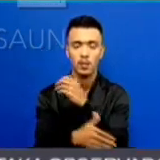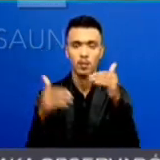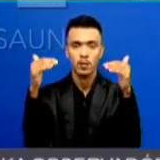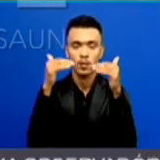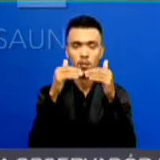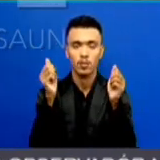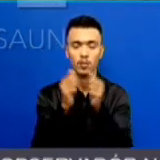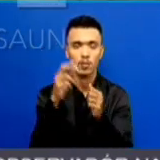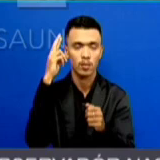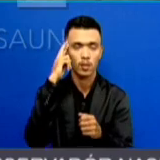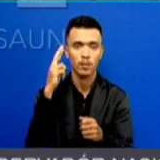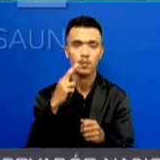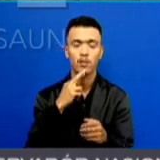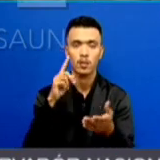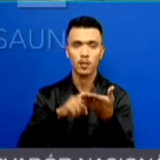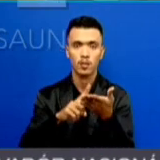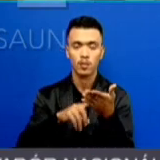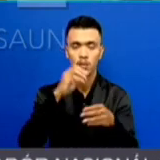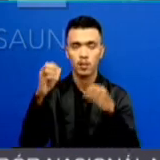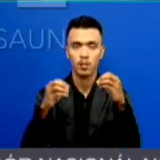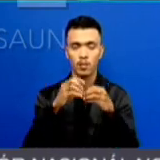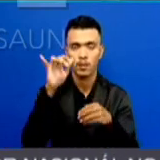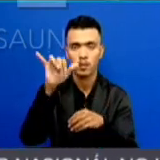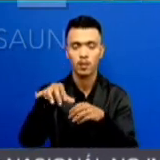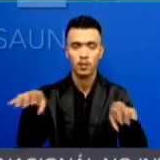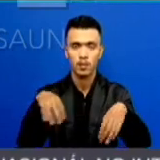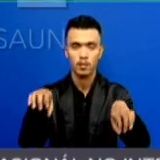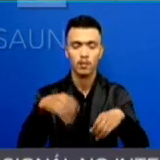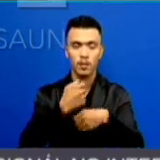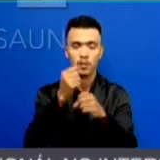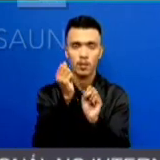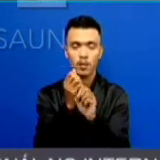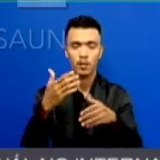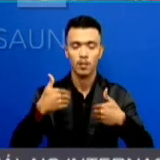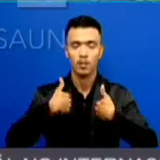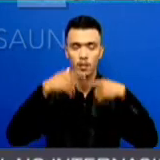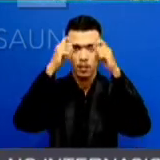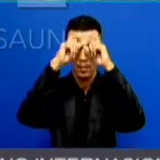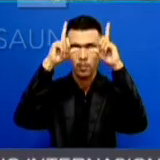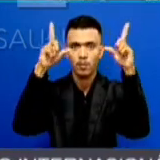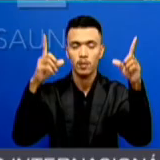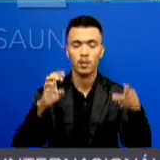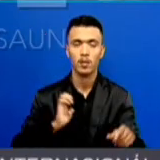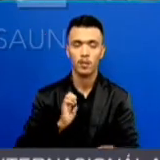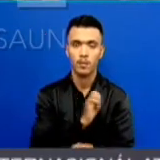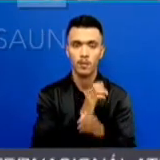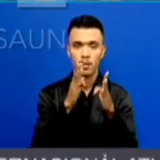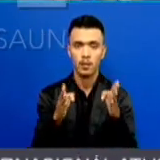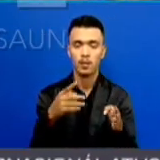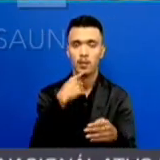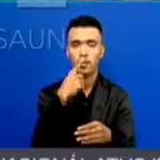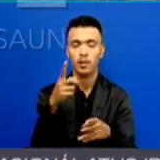chefe estados zera mesorta onde discute kona basira ni investimento ni beato halau ia Timor-Leste. Diplomata Timor Wang